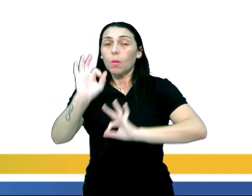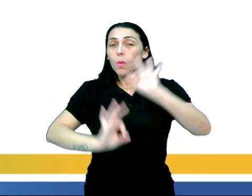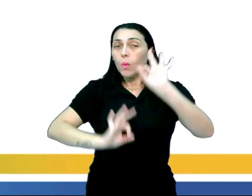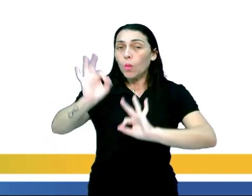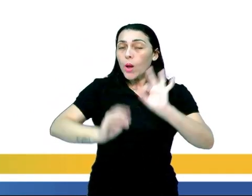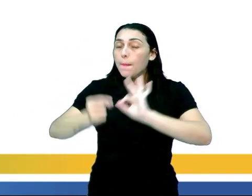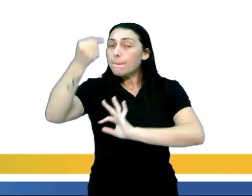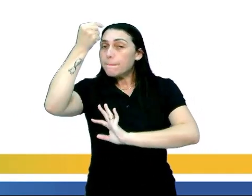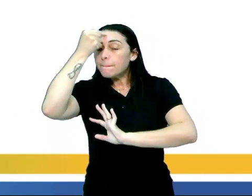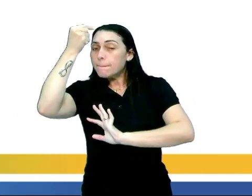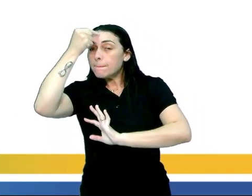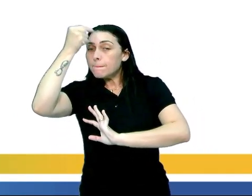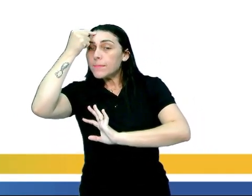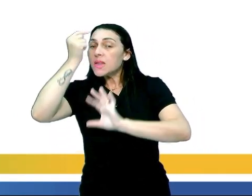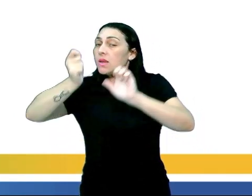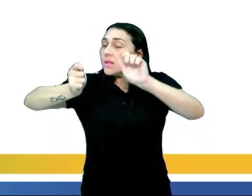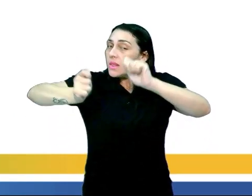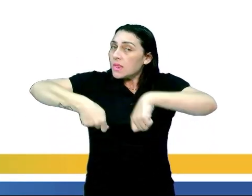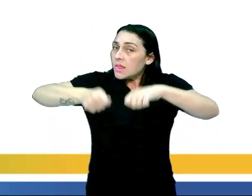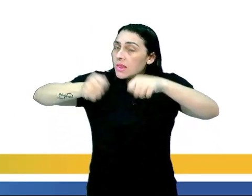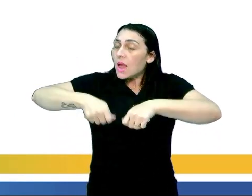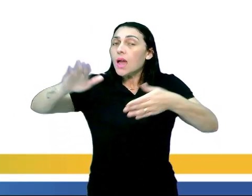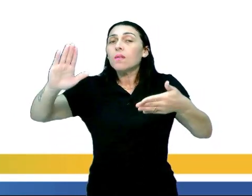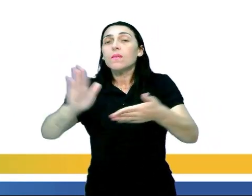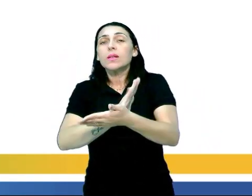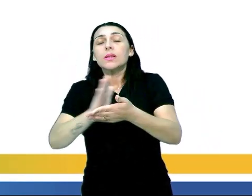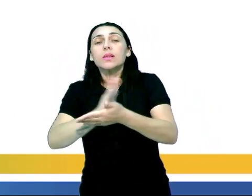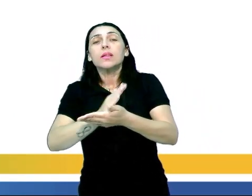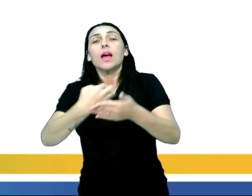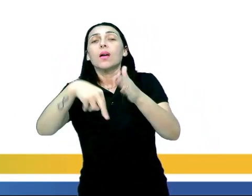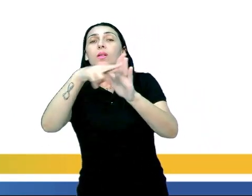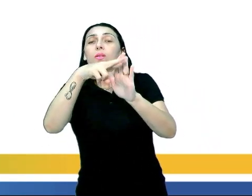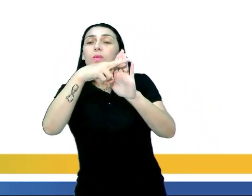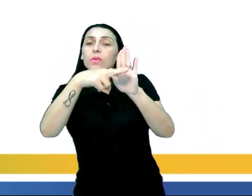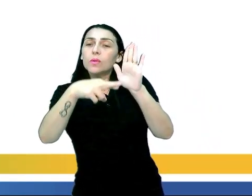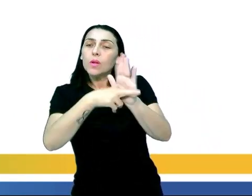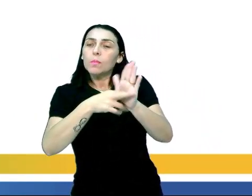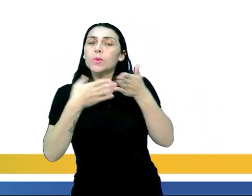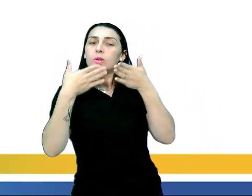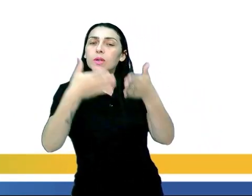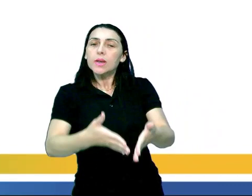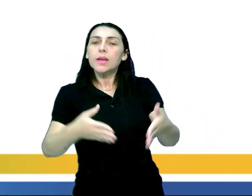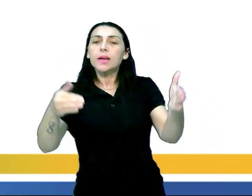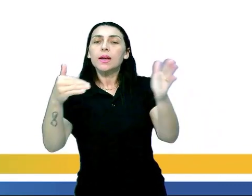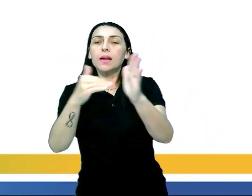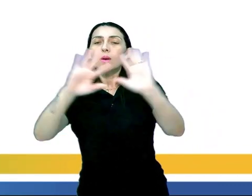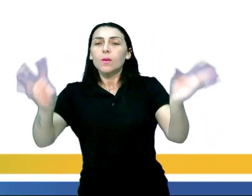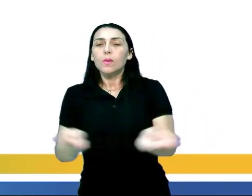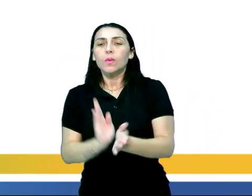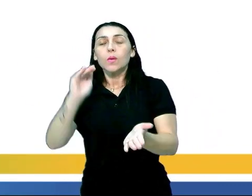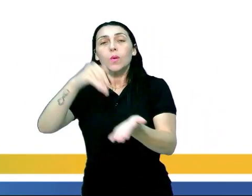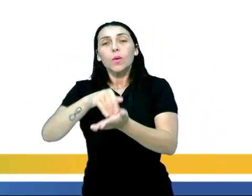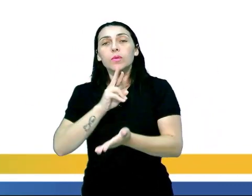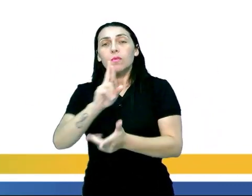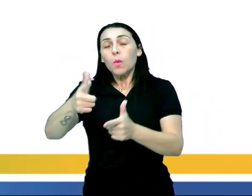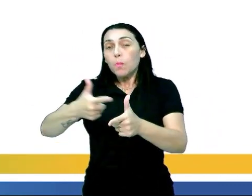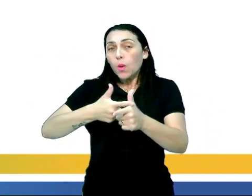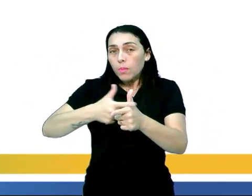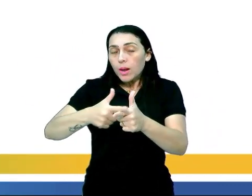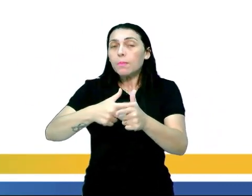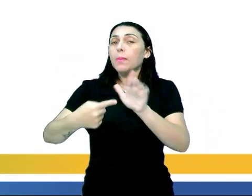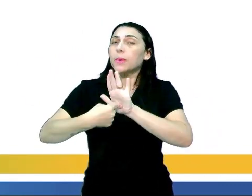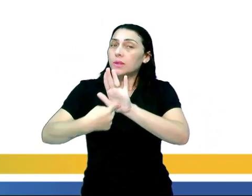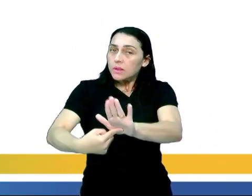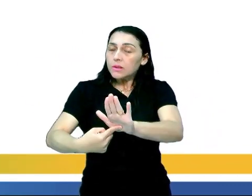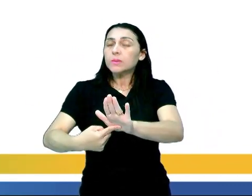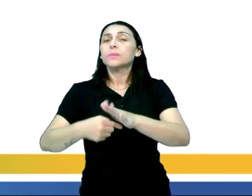de raciocínios que nos permite, de acordo com determinadas normas, chegar a uma conclusão ou resolver um problema.